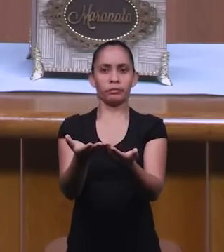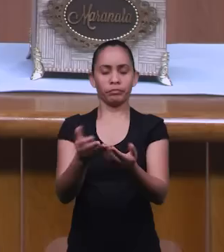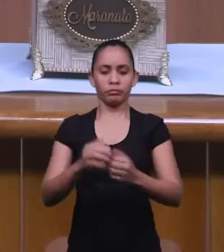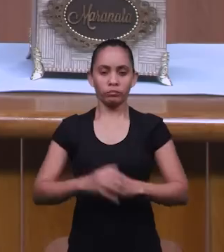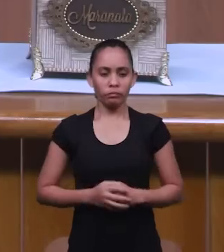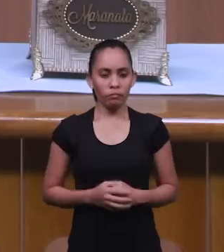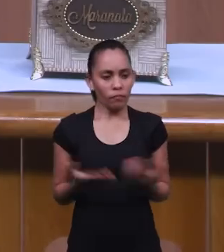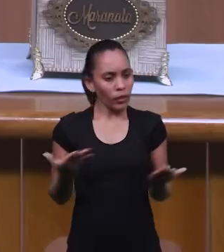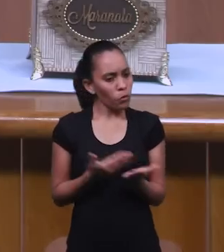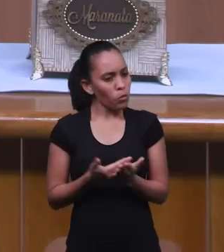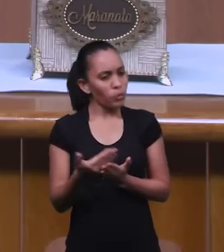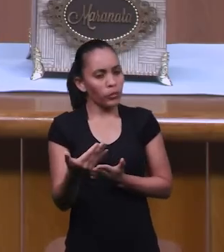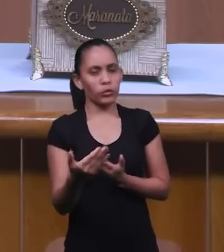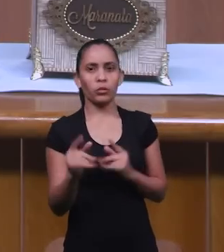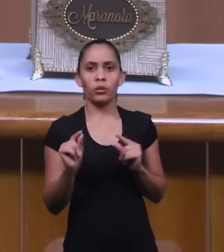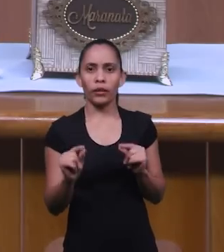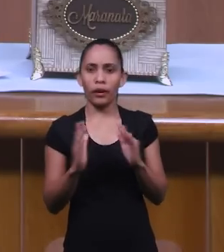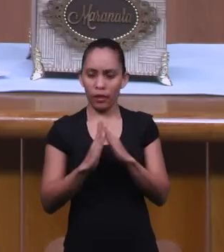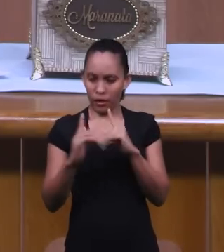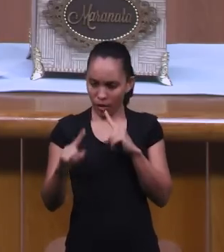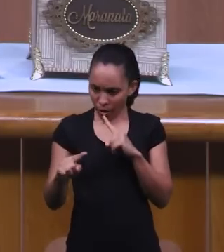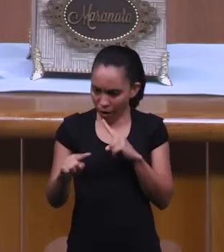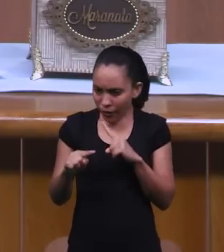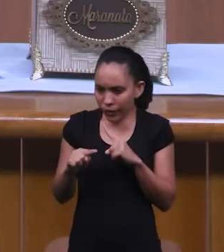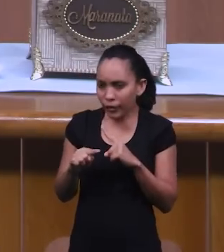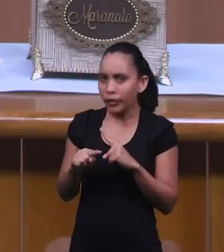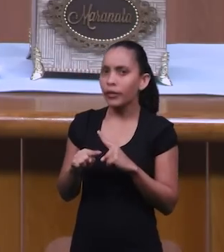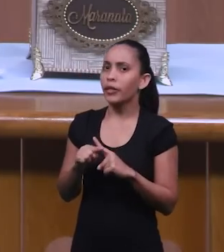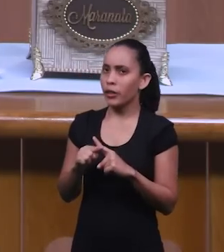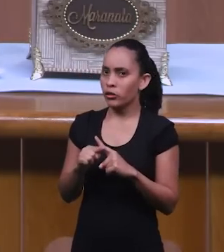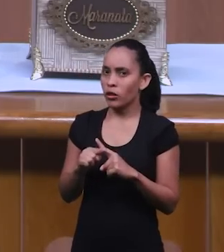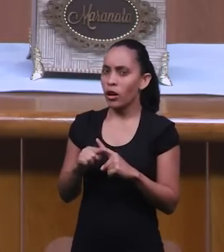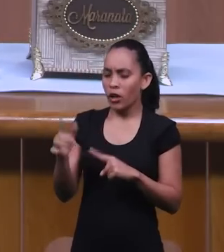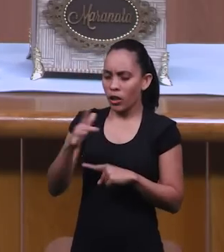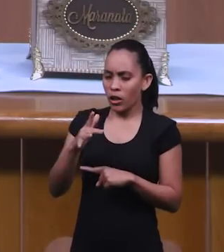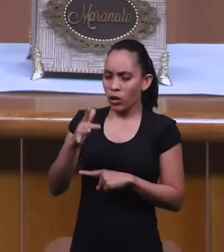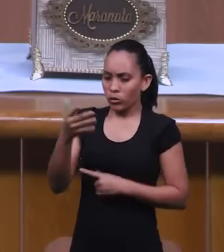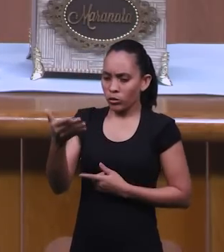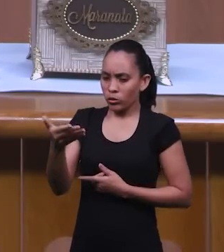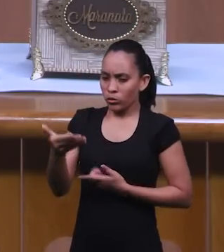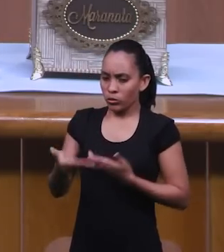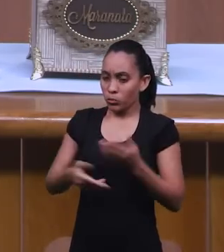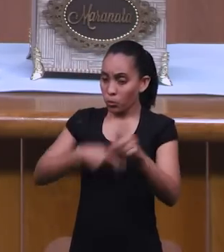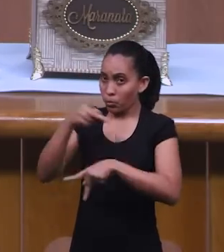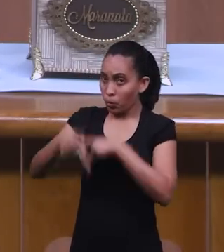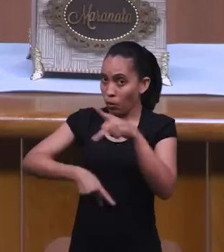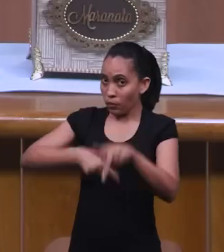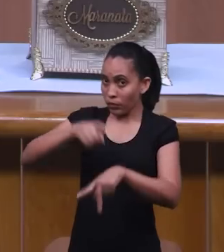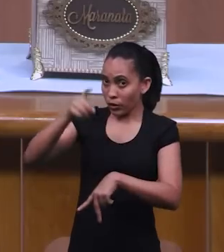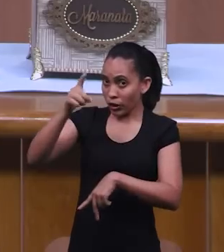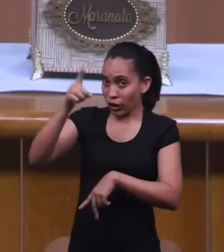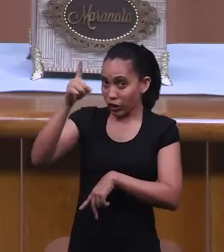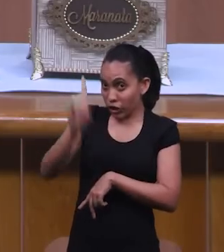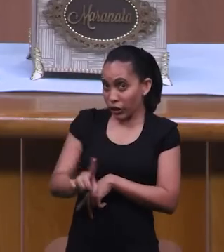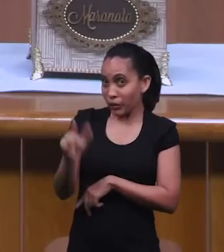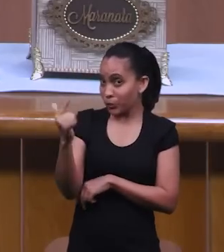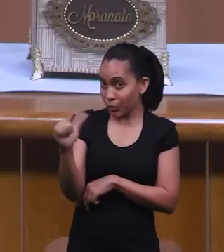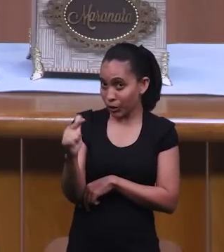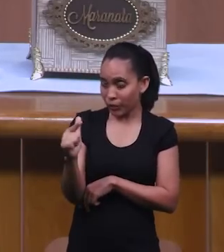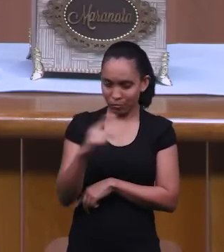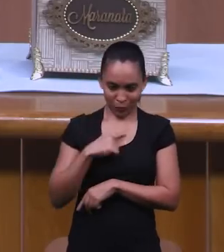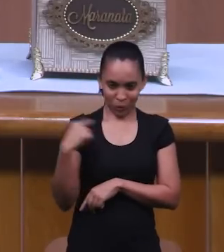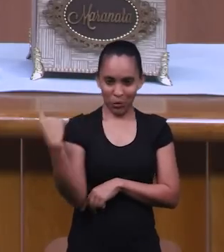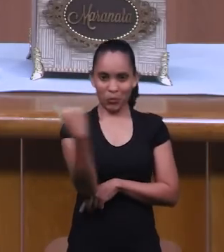Aí começou a igreja dos gentios. Ou seja, os gentios são as outras gentes que não são Israel.